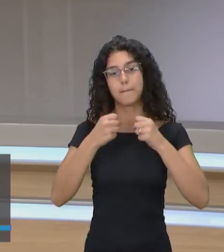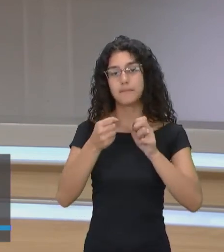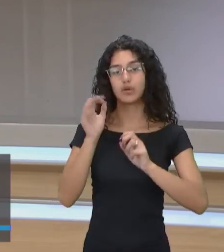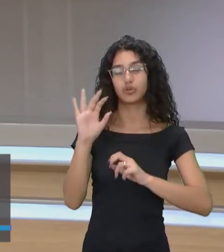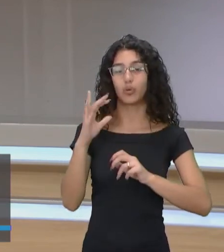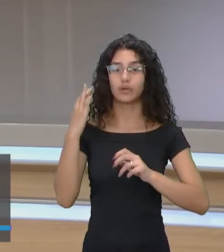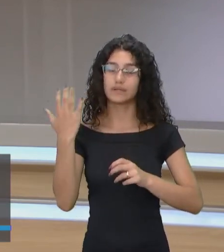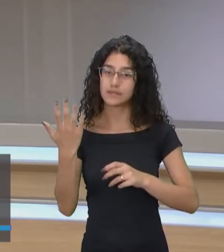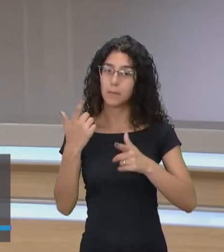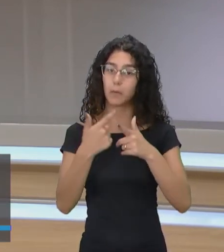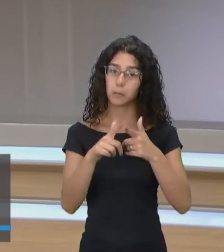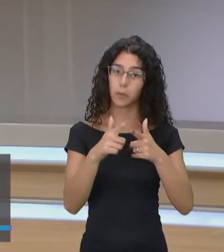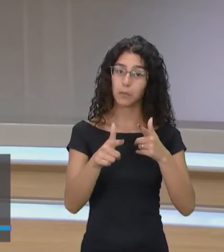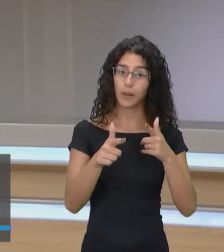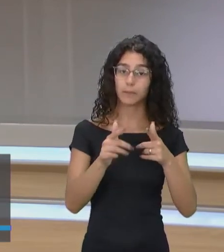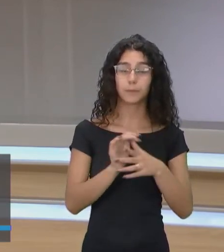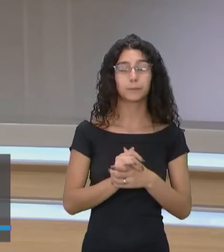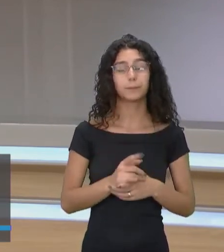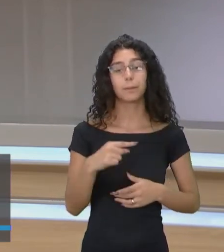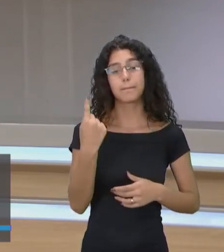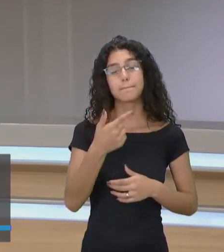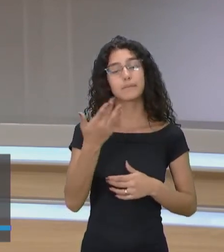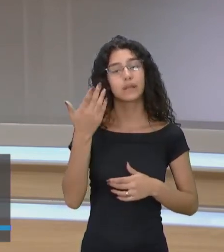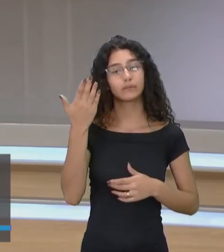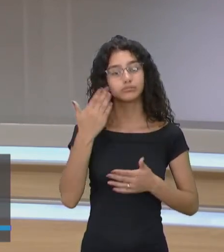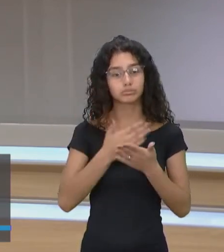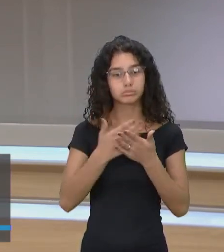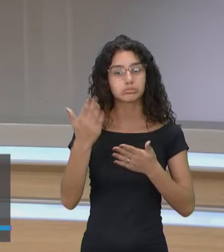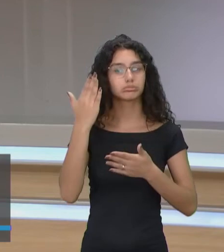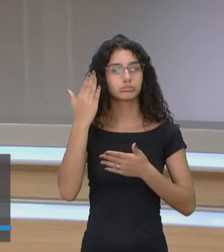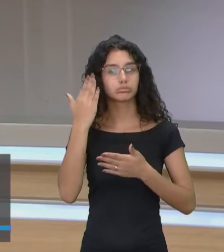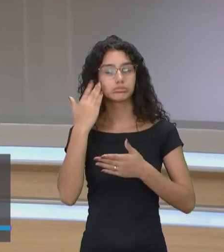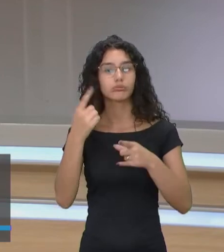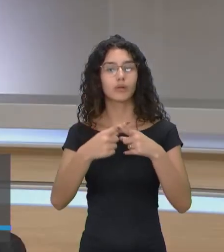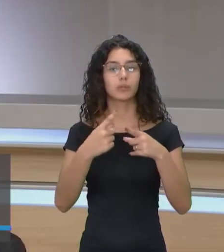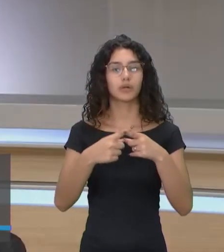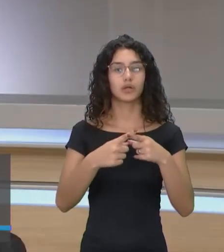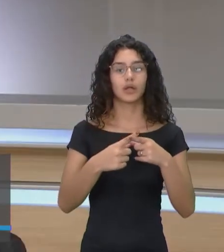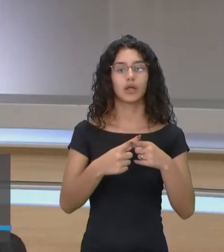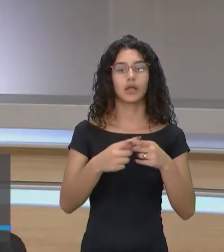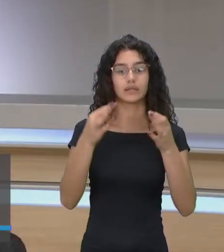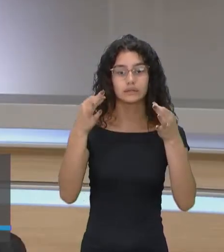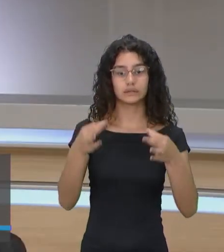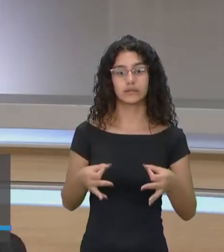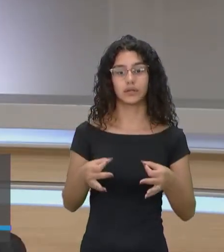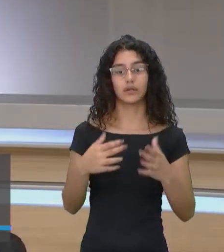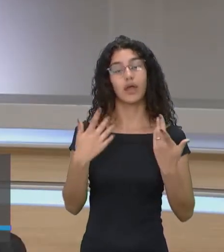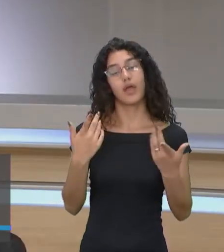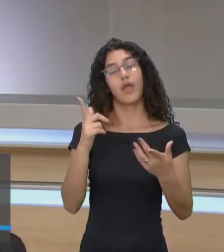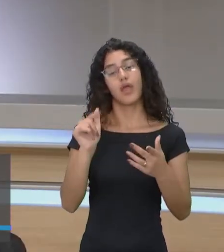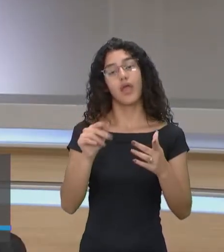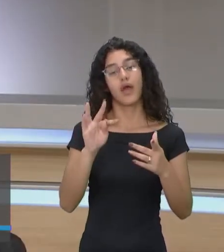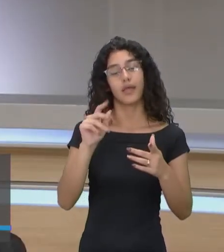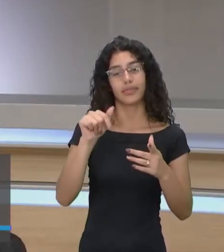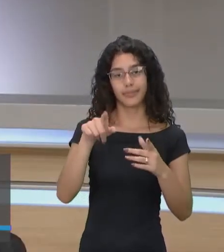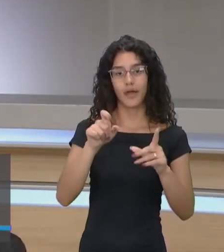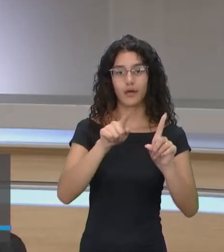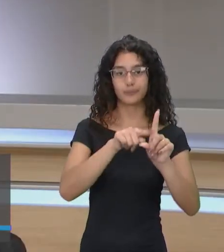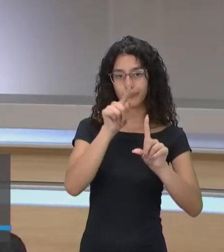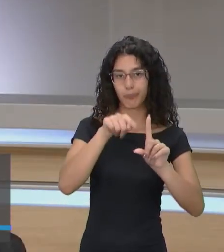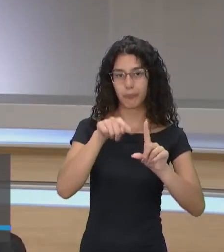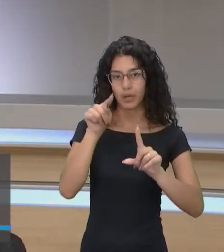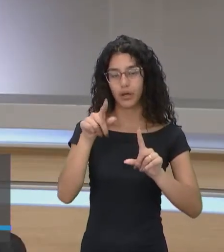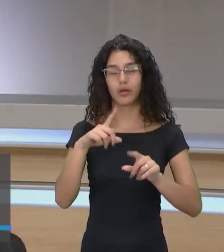pelo mau descarte, a gente começa a entender o porquê de uma taxa específica também. E assim, essas são as taxas, vamos dizer